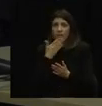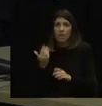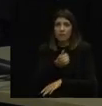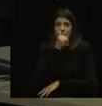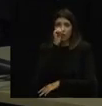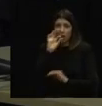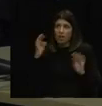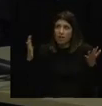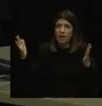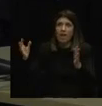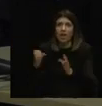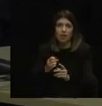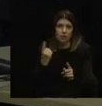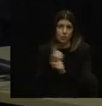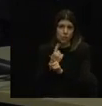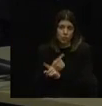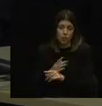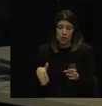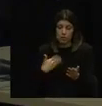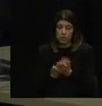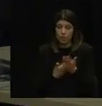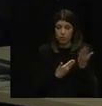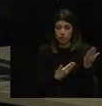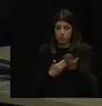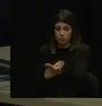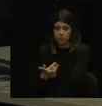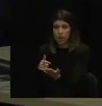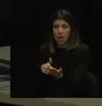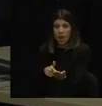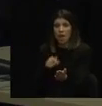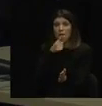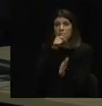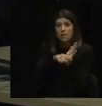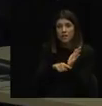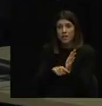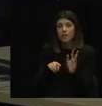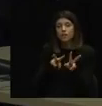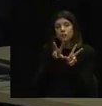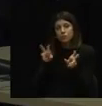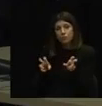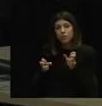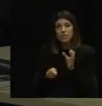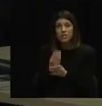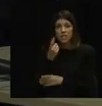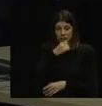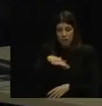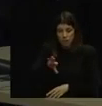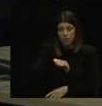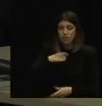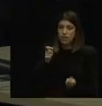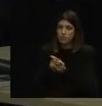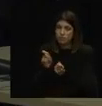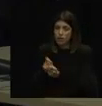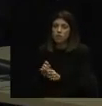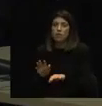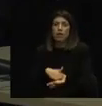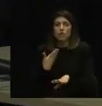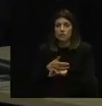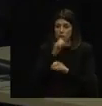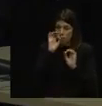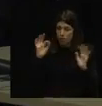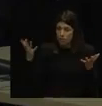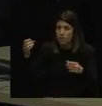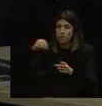no arvoredo. Nas propostas distribuídas encontramos as seguintes medidas que cito: criar mais zonas verdes de proximidade, reforçar o